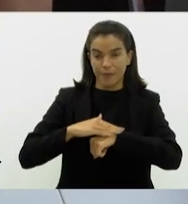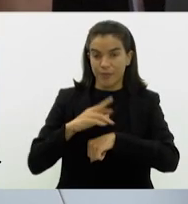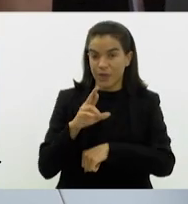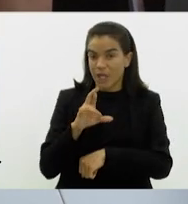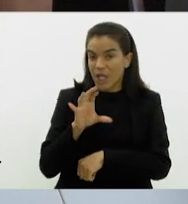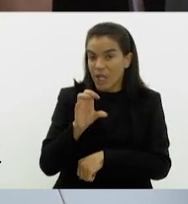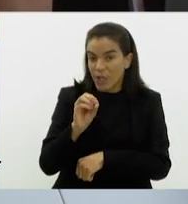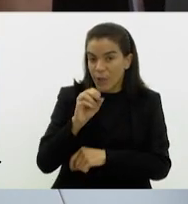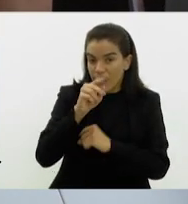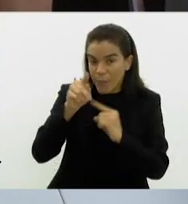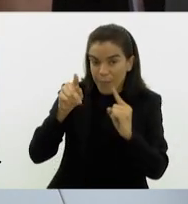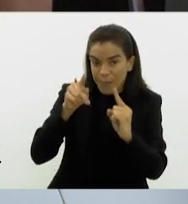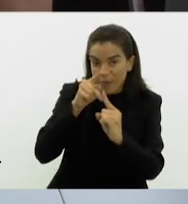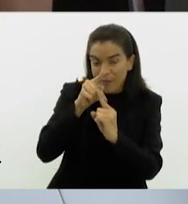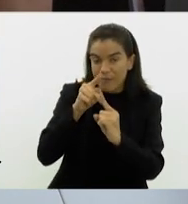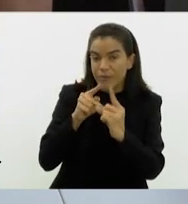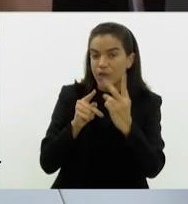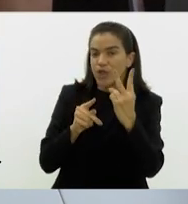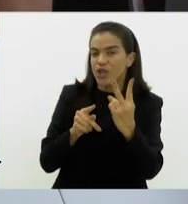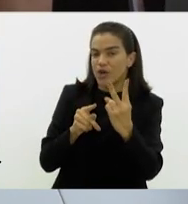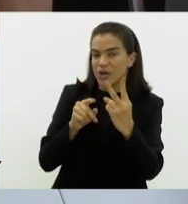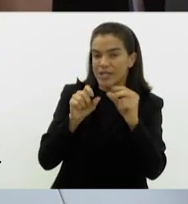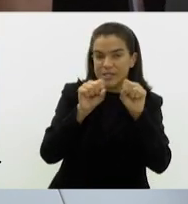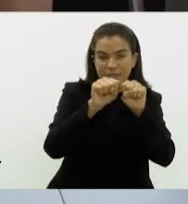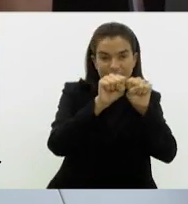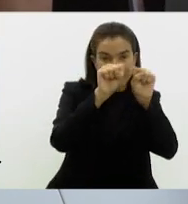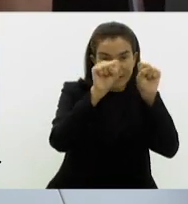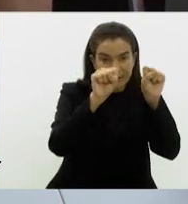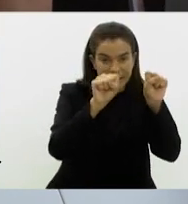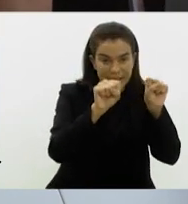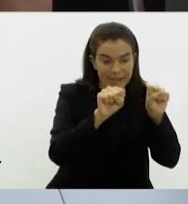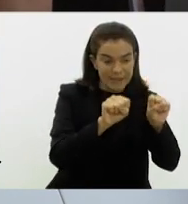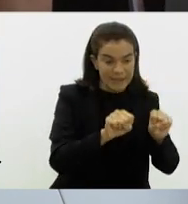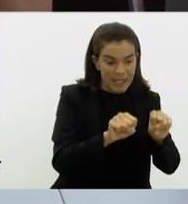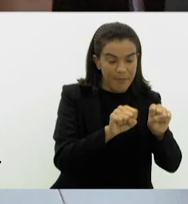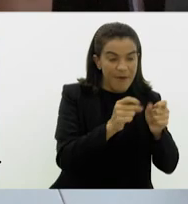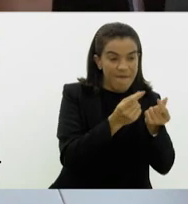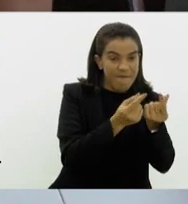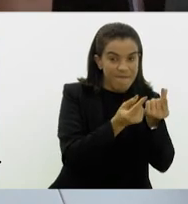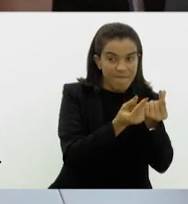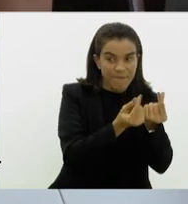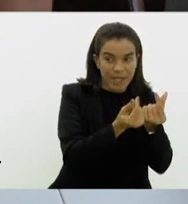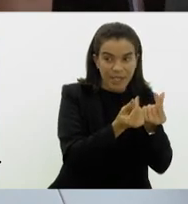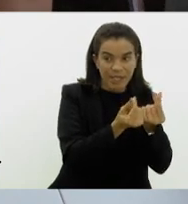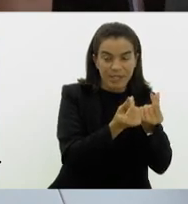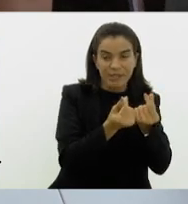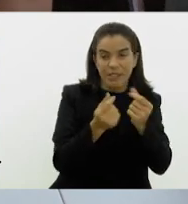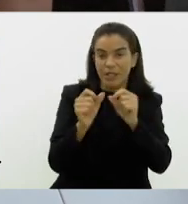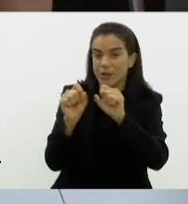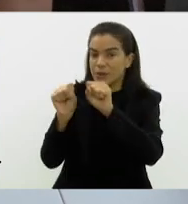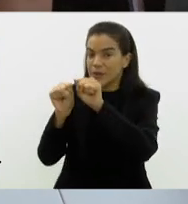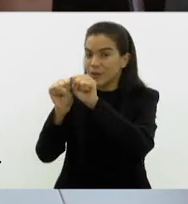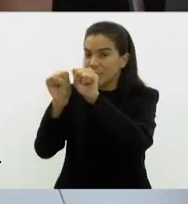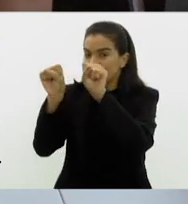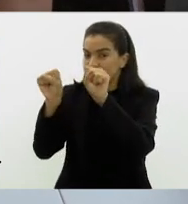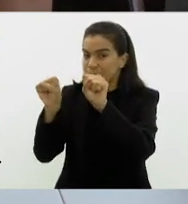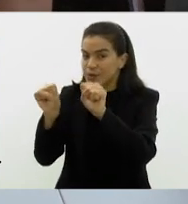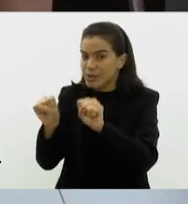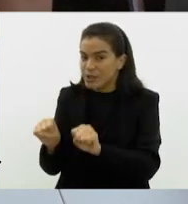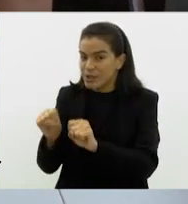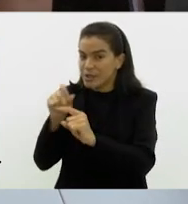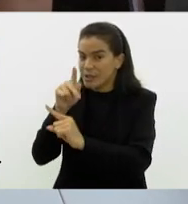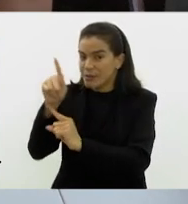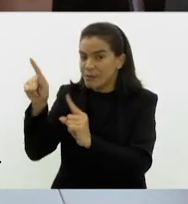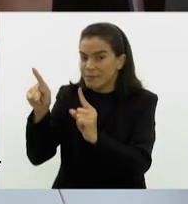o Rio Previdência tem dois sistemas, o sistema financeiro e o sistema